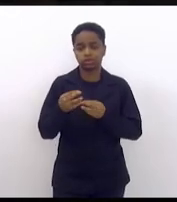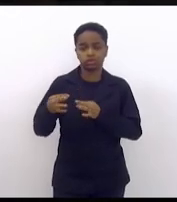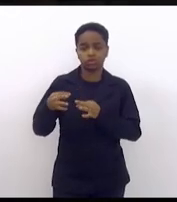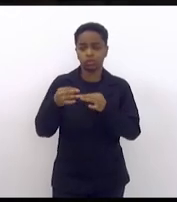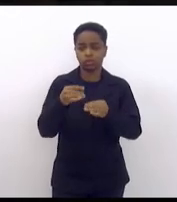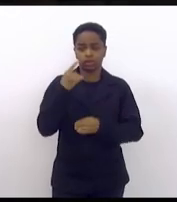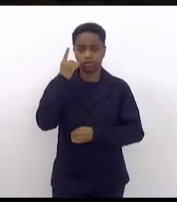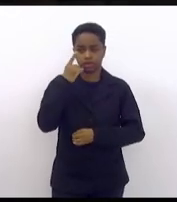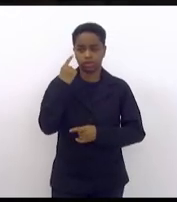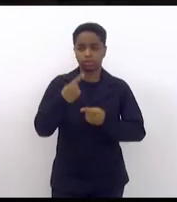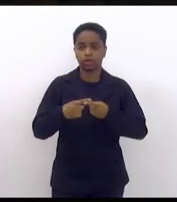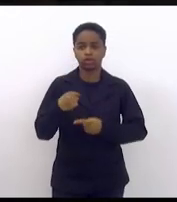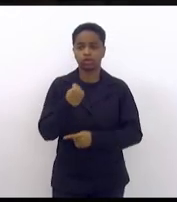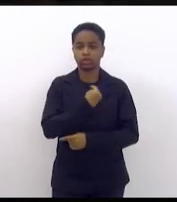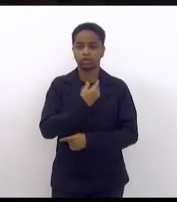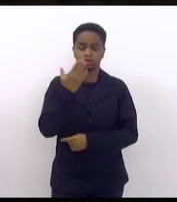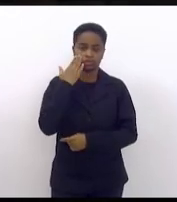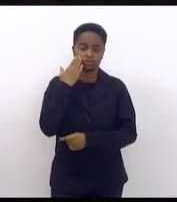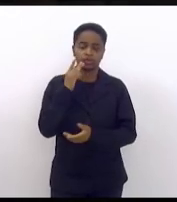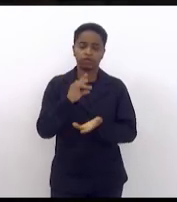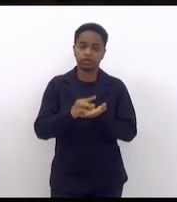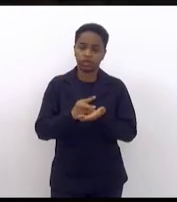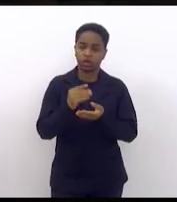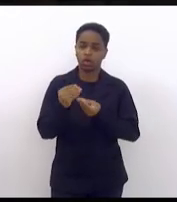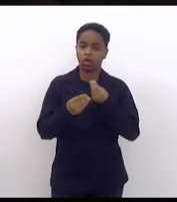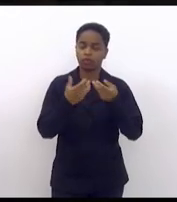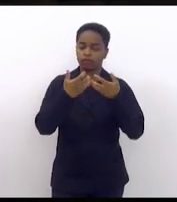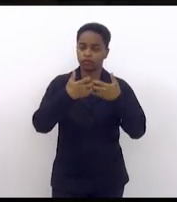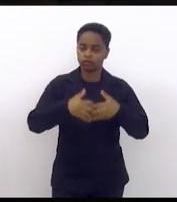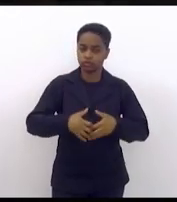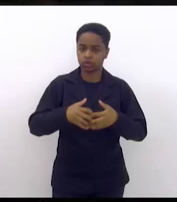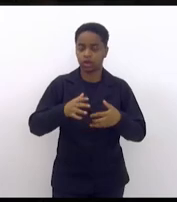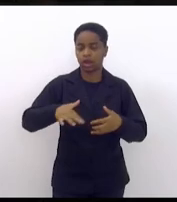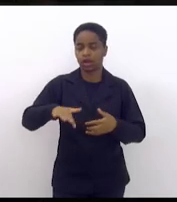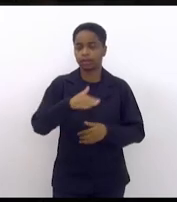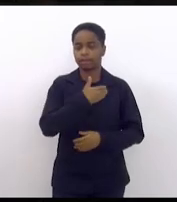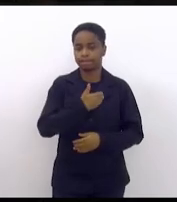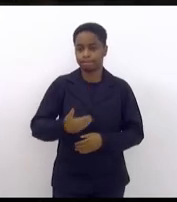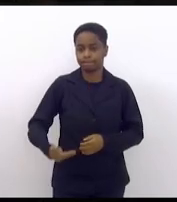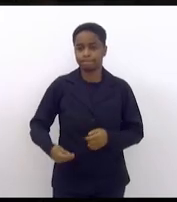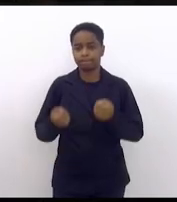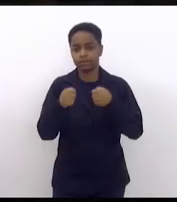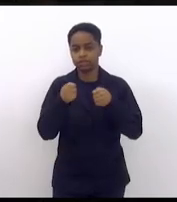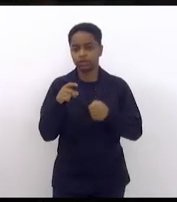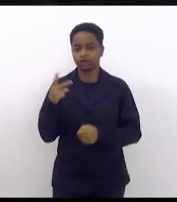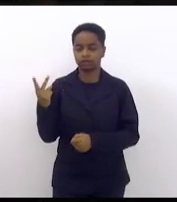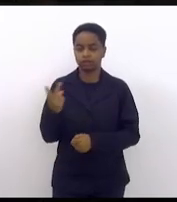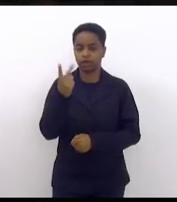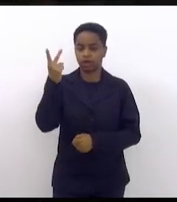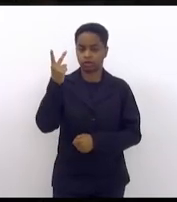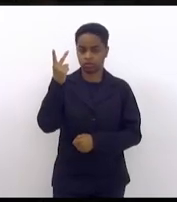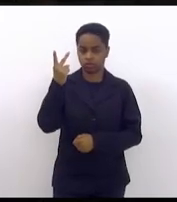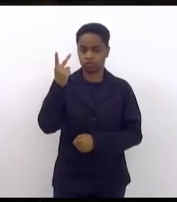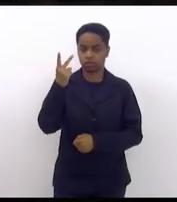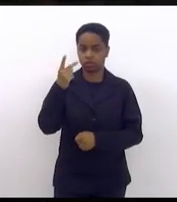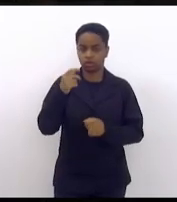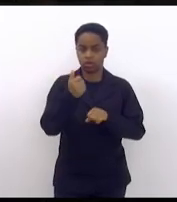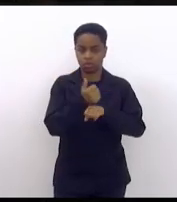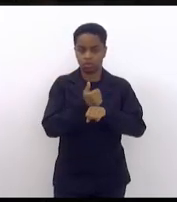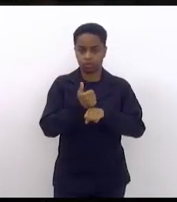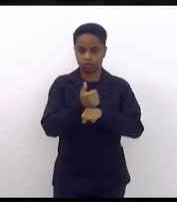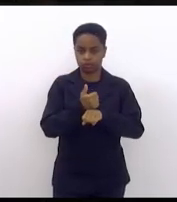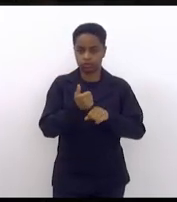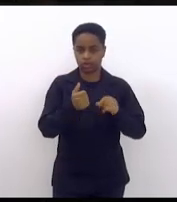deputados, inclusive porque nós sabemos que o bom funcionamento da máquina pública depende não só da valorização dos